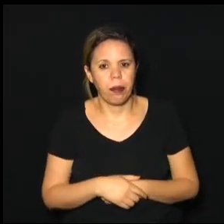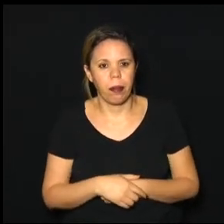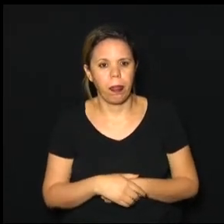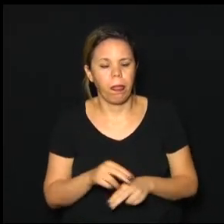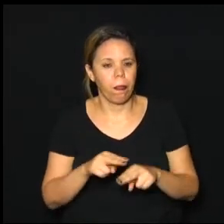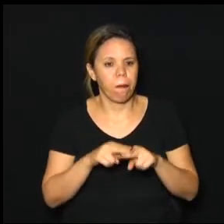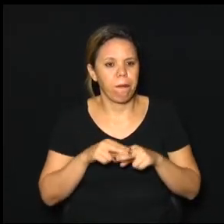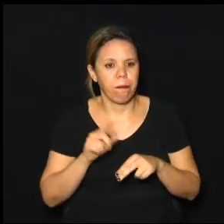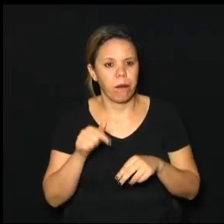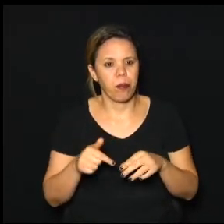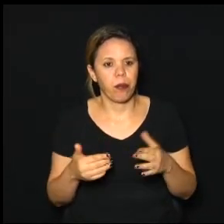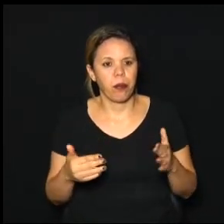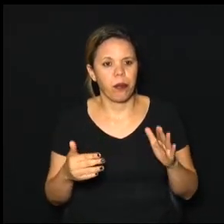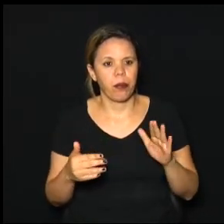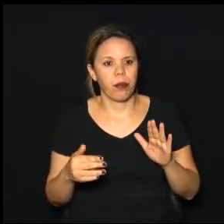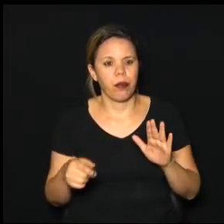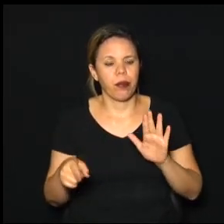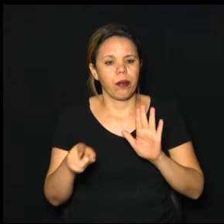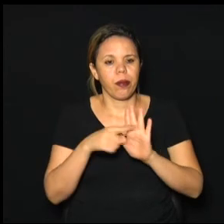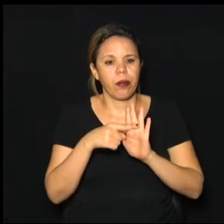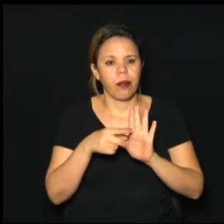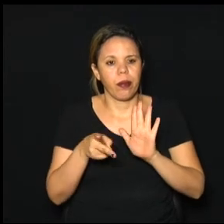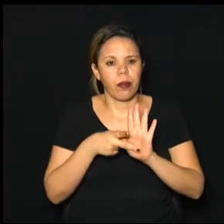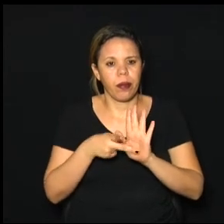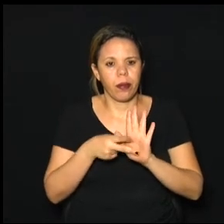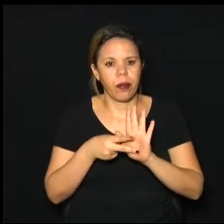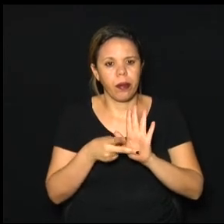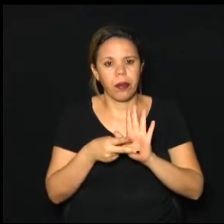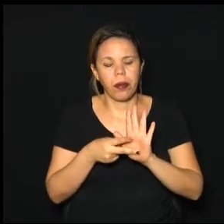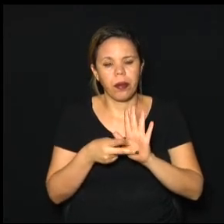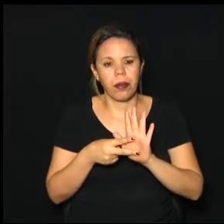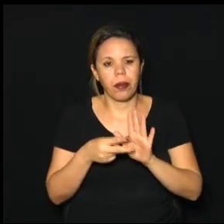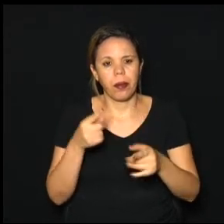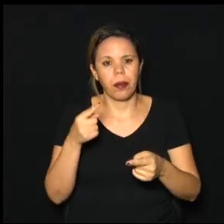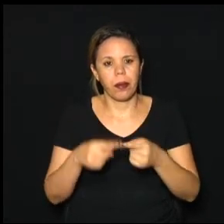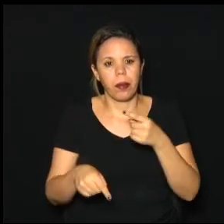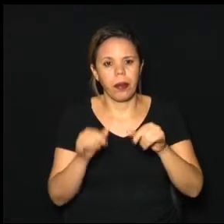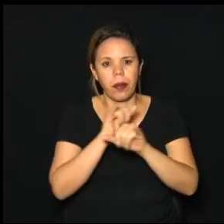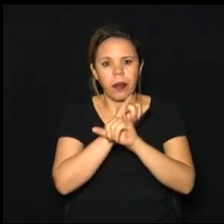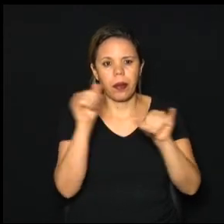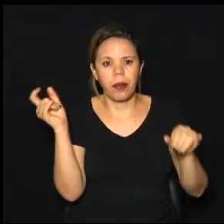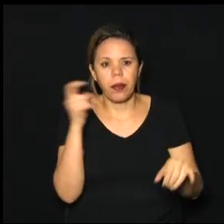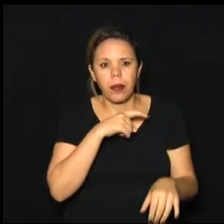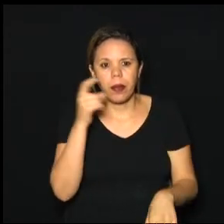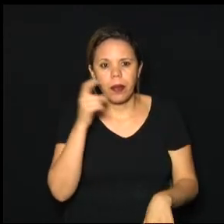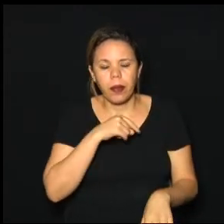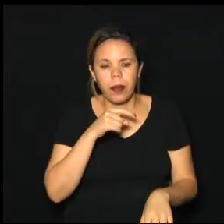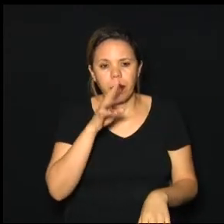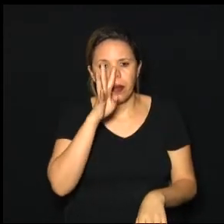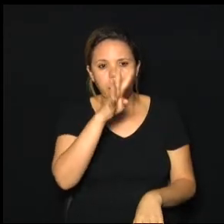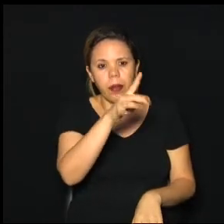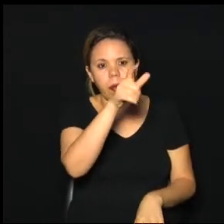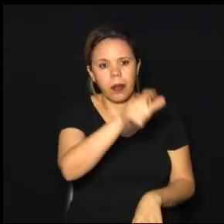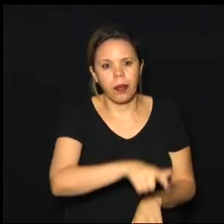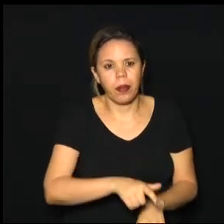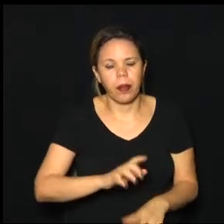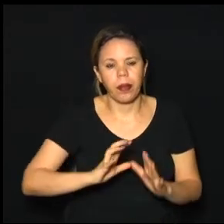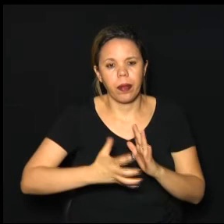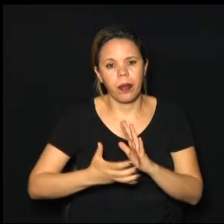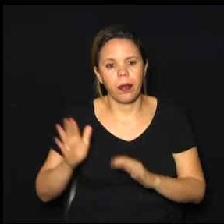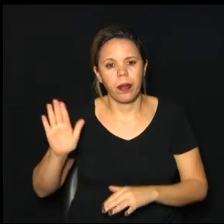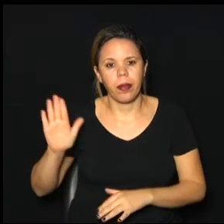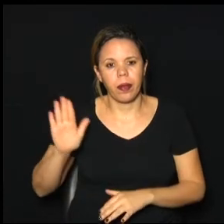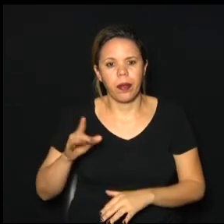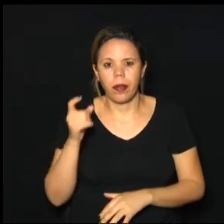conta desse penúltimo tópico aí do slide. É proibido divulgar mentiras sobre candidatos e partidos. É a